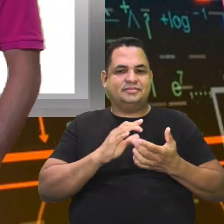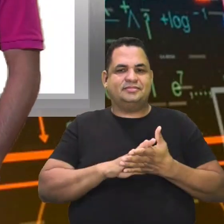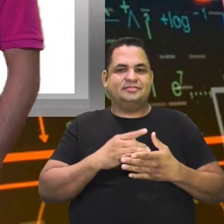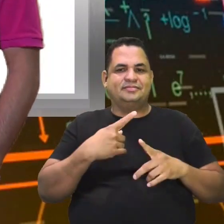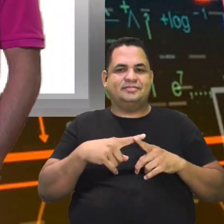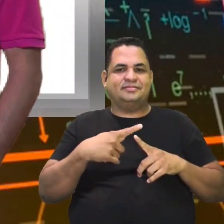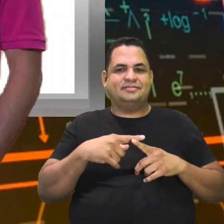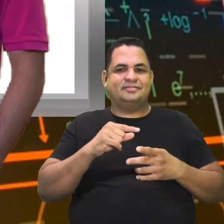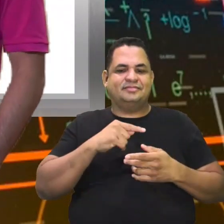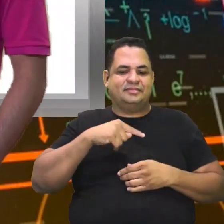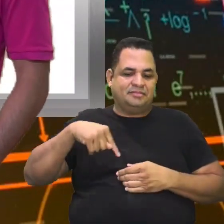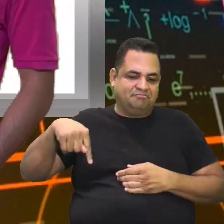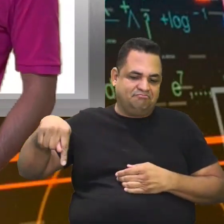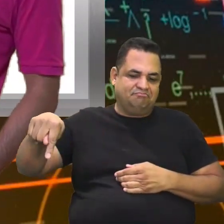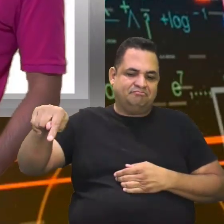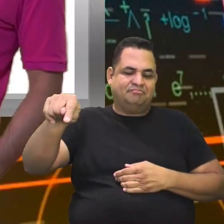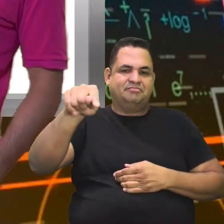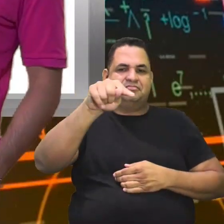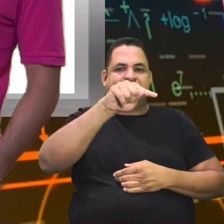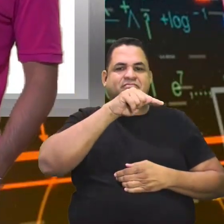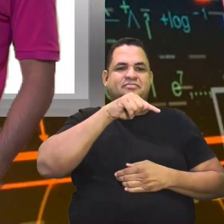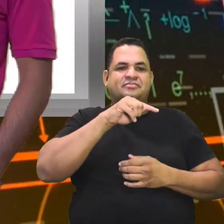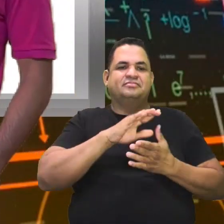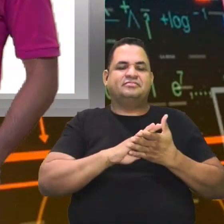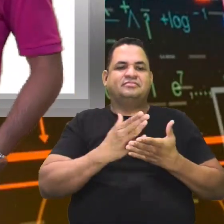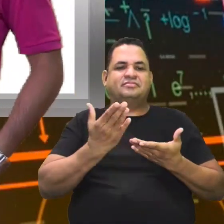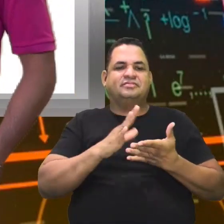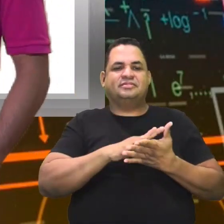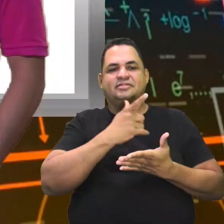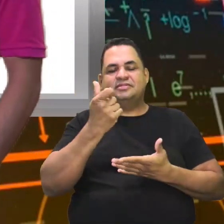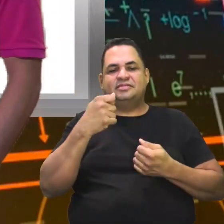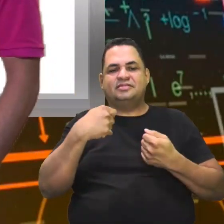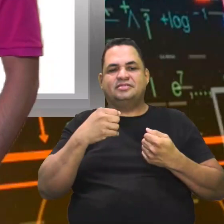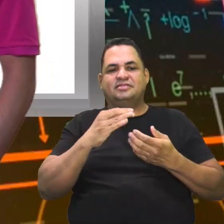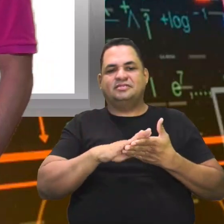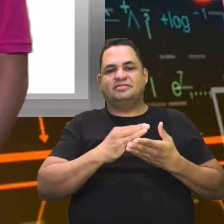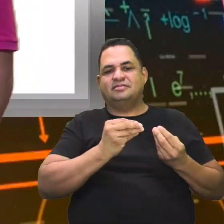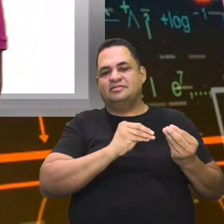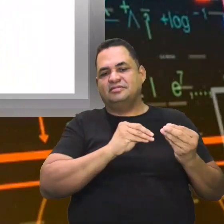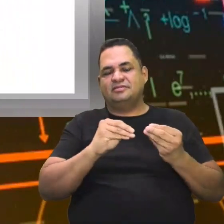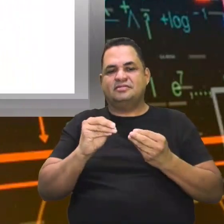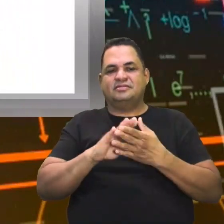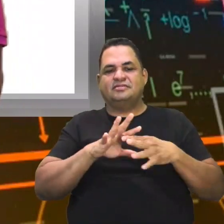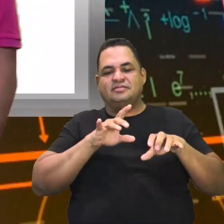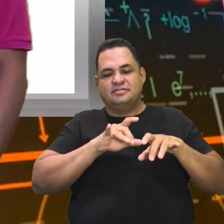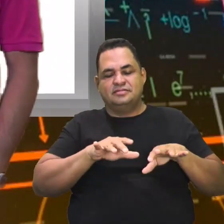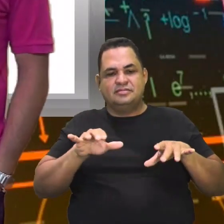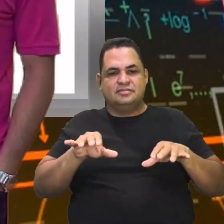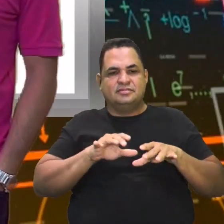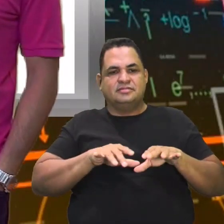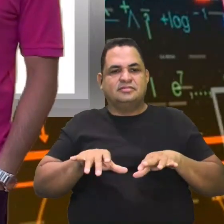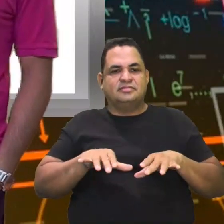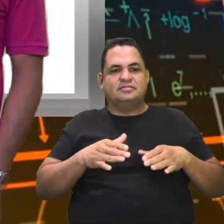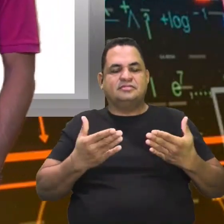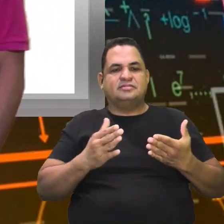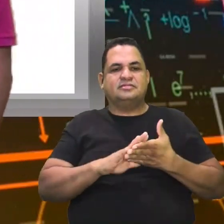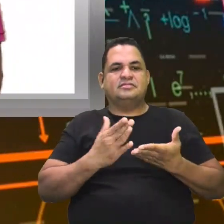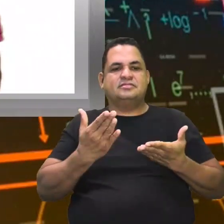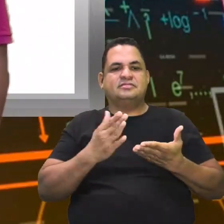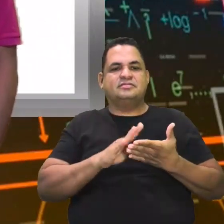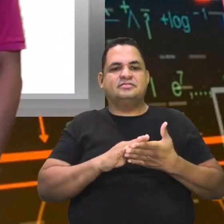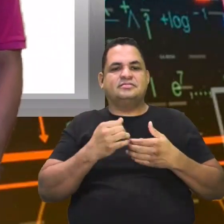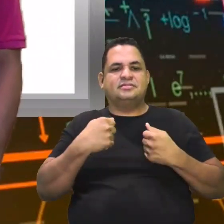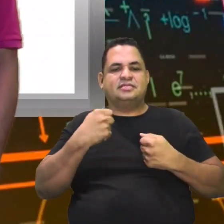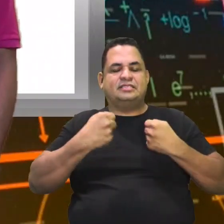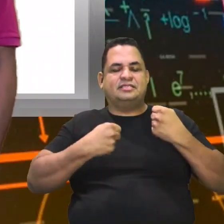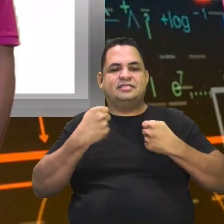Porque você de carro tem que fazer o retorno lá do outro lado. Esses dias, inclusive, eu tive que levar um material, né, um teclado, e aí, nossa, eu tive que ir de carro,